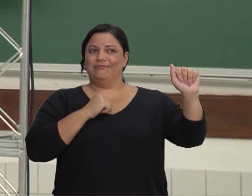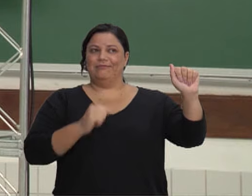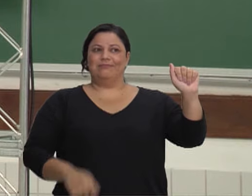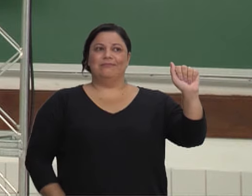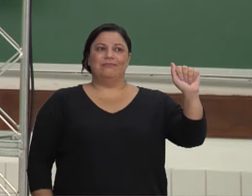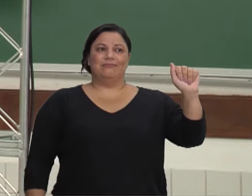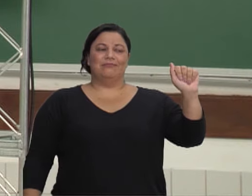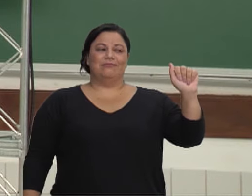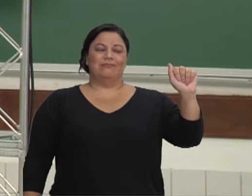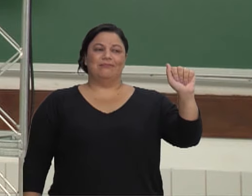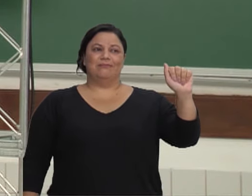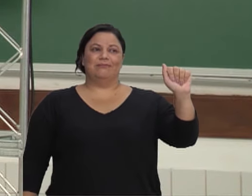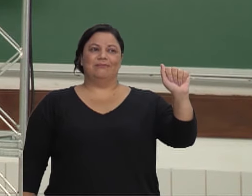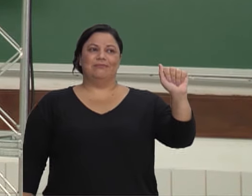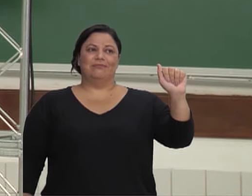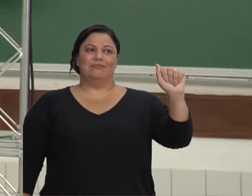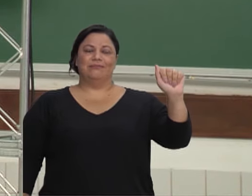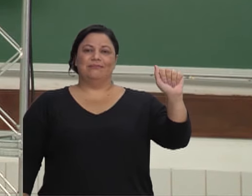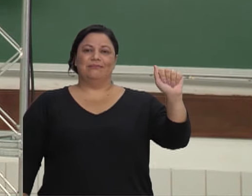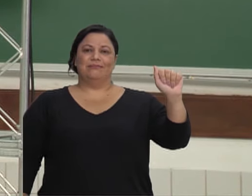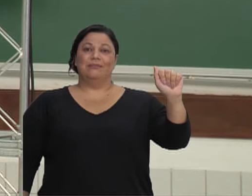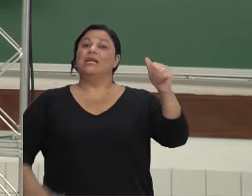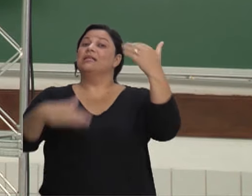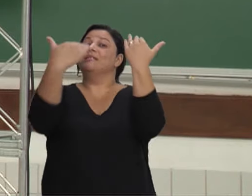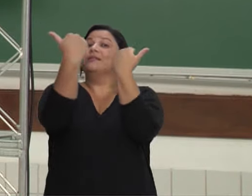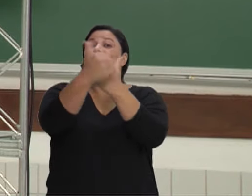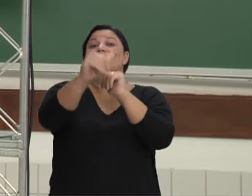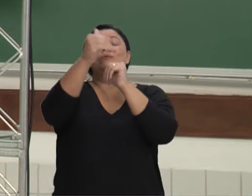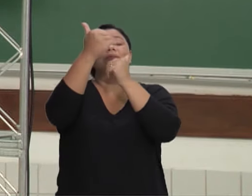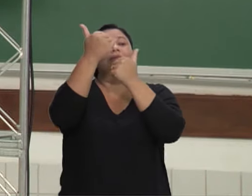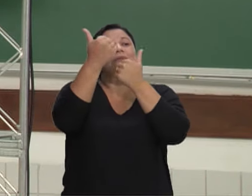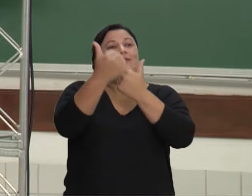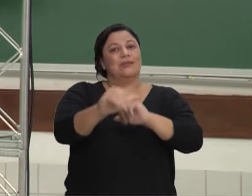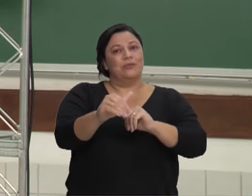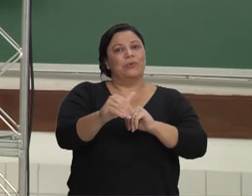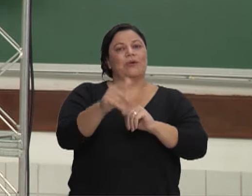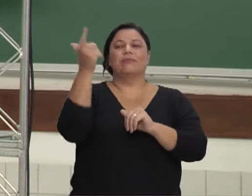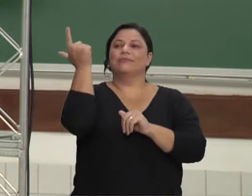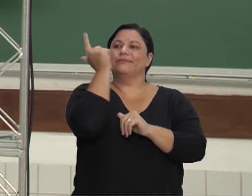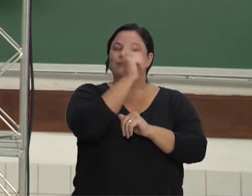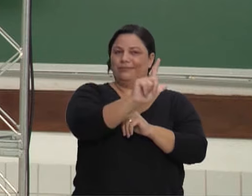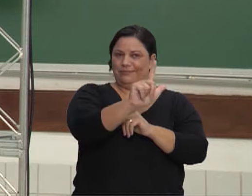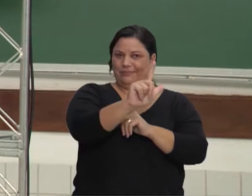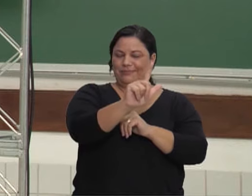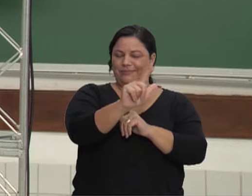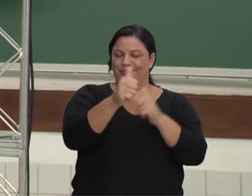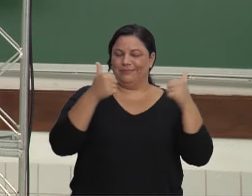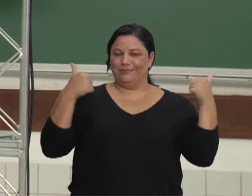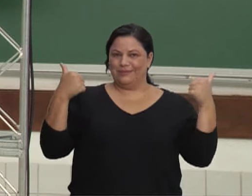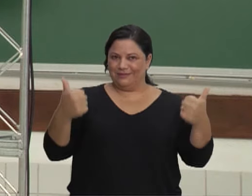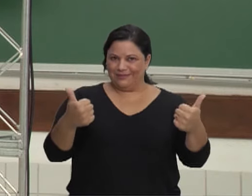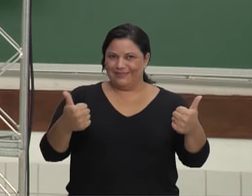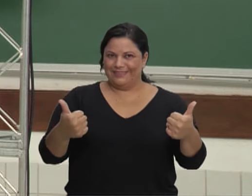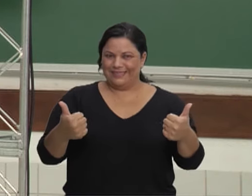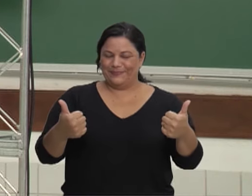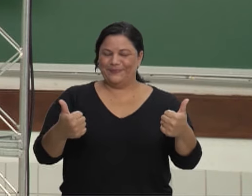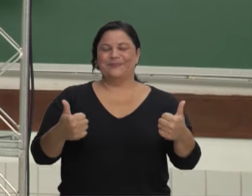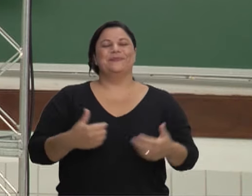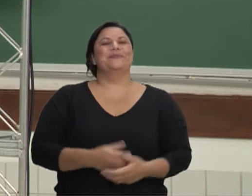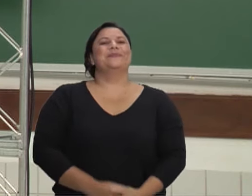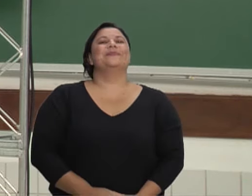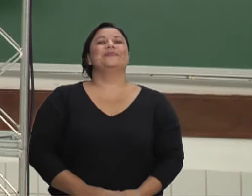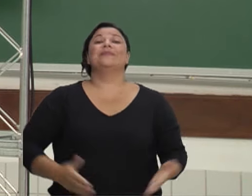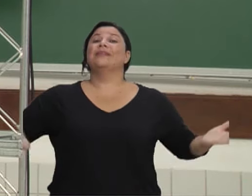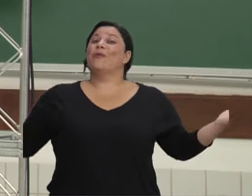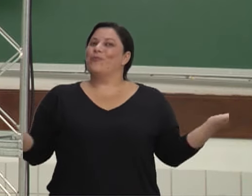lá na minha prova, acertaria mais uma questão. Tranquilo, gente? Então,